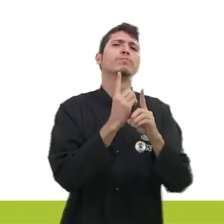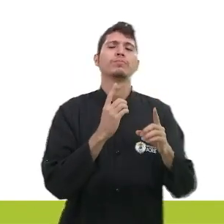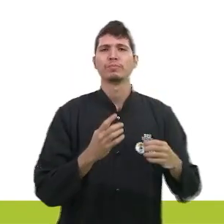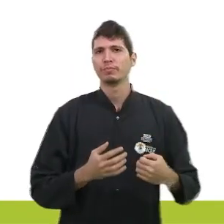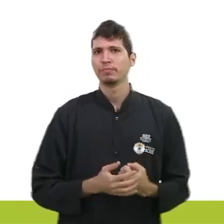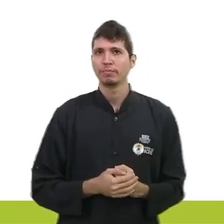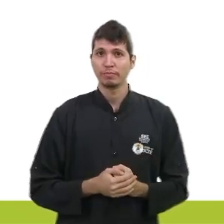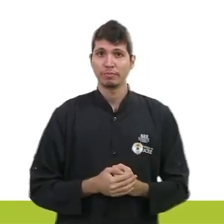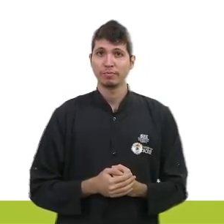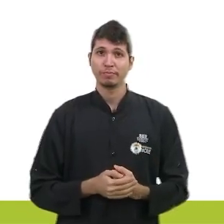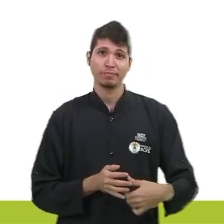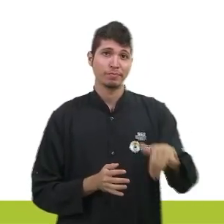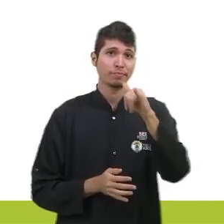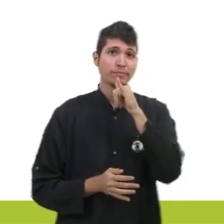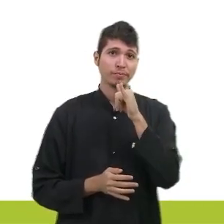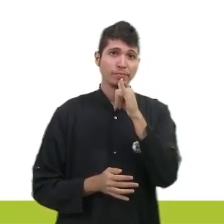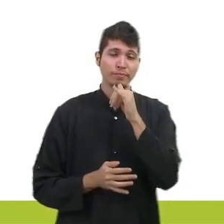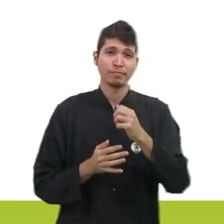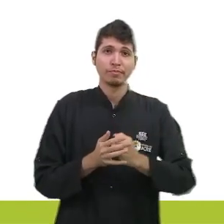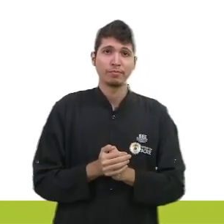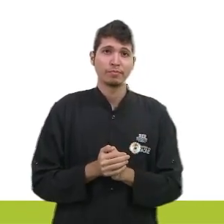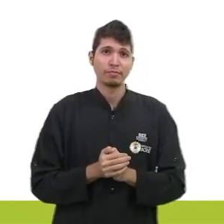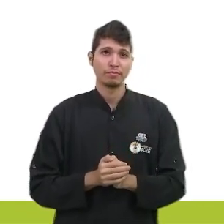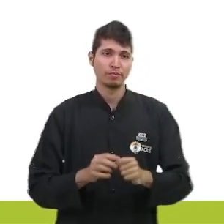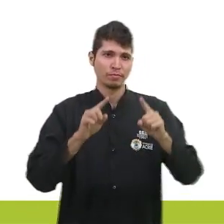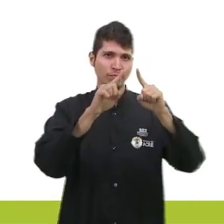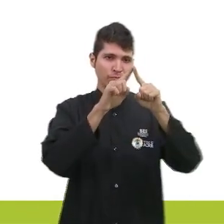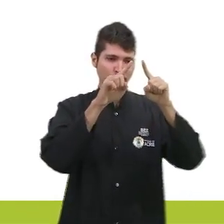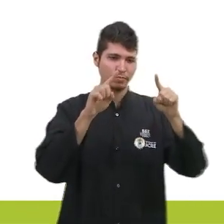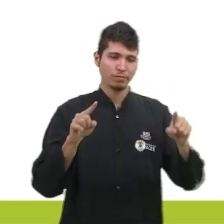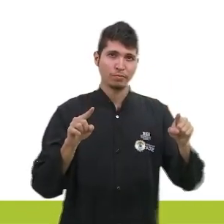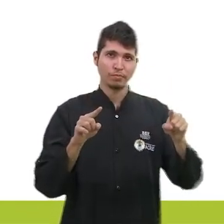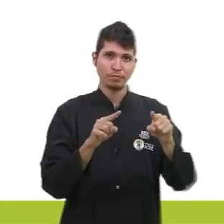Por exemplo, eu vou construir um triângulo